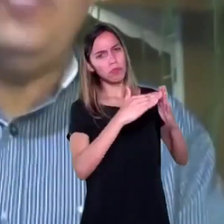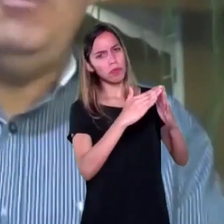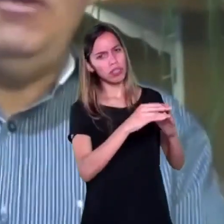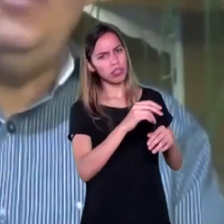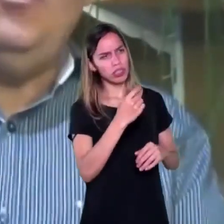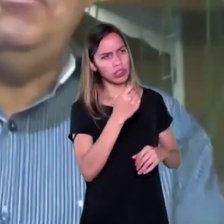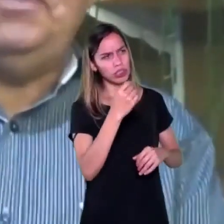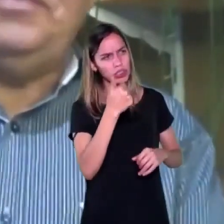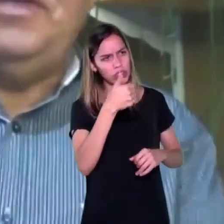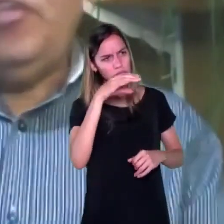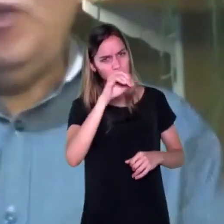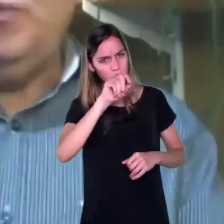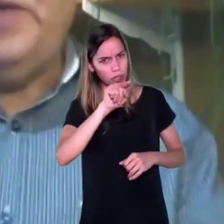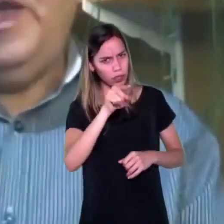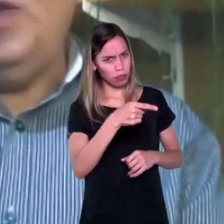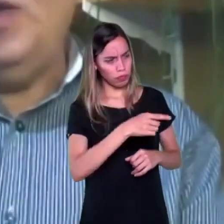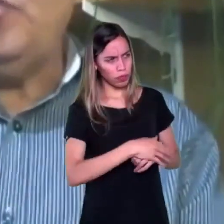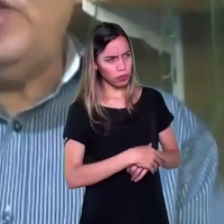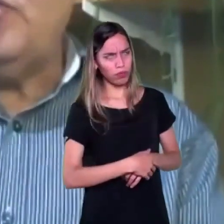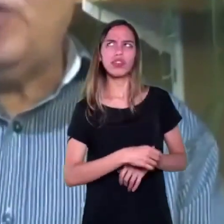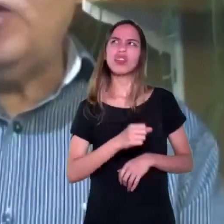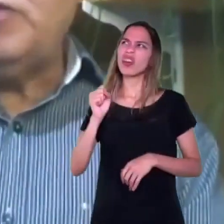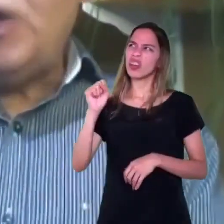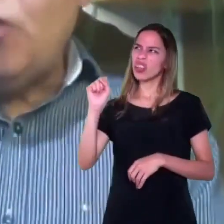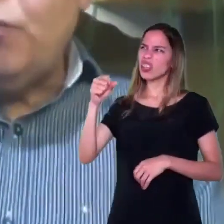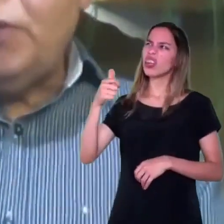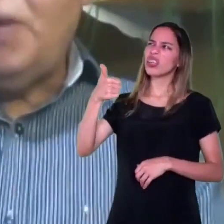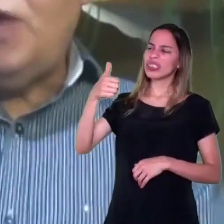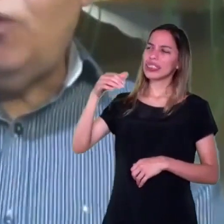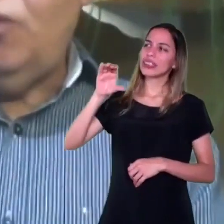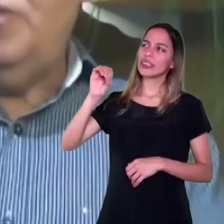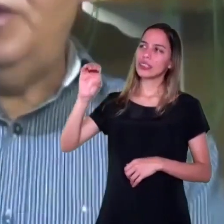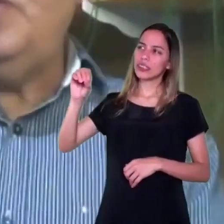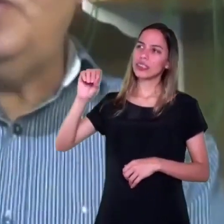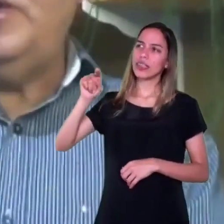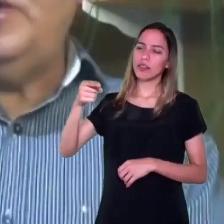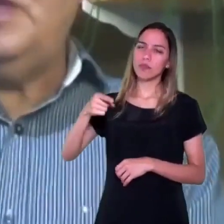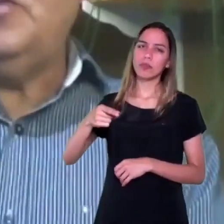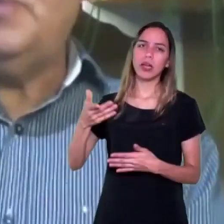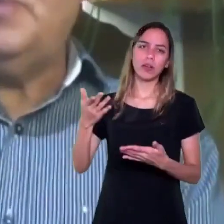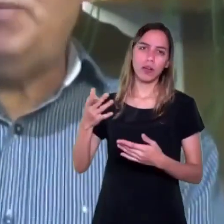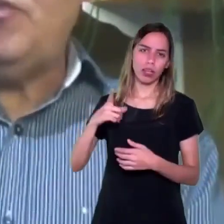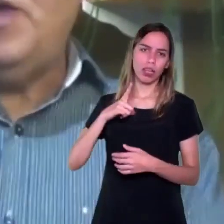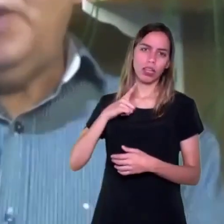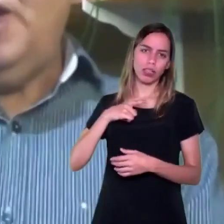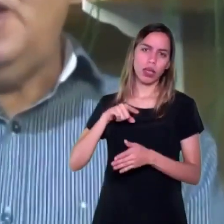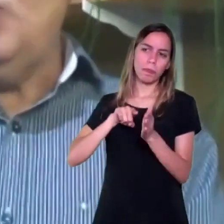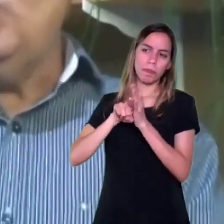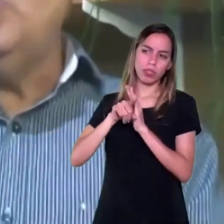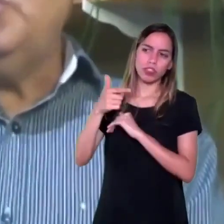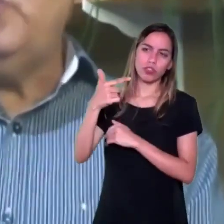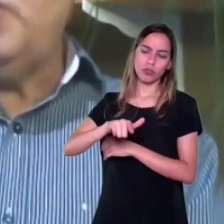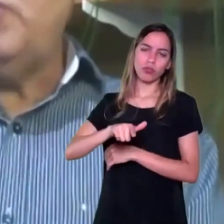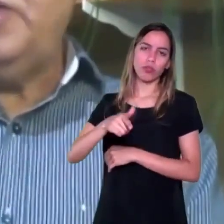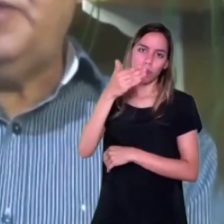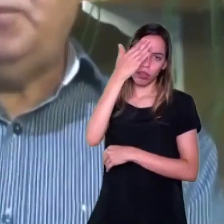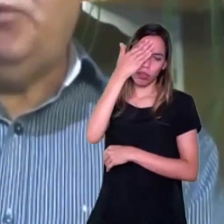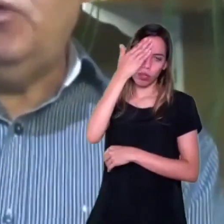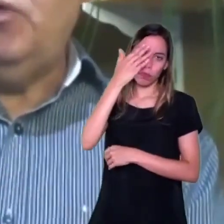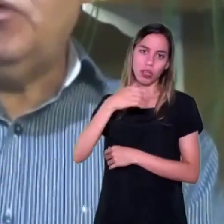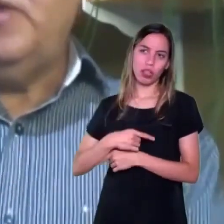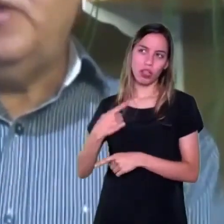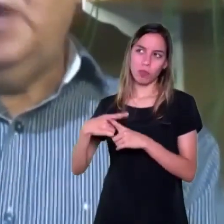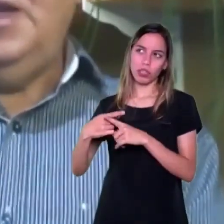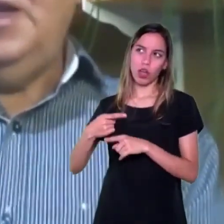mil. Se não, o censo agora vai confirmar isso aí, que a gente está pensando, porque o último foi 90